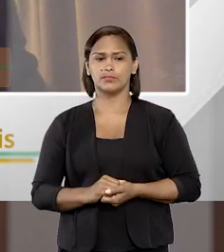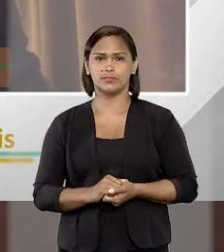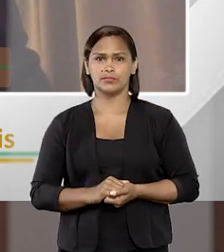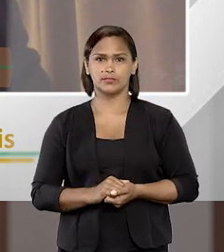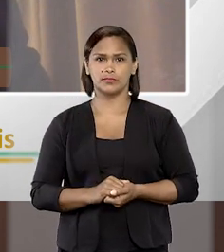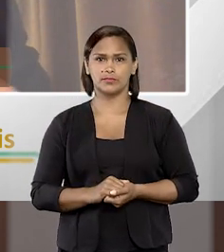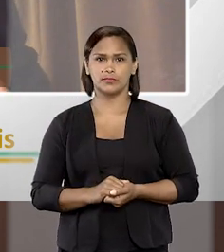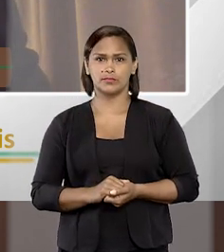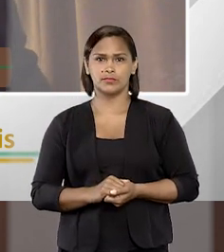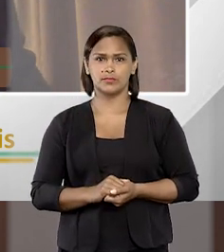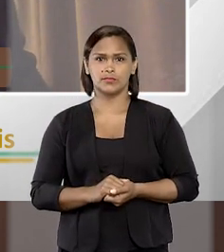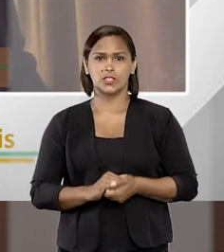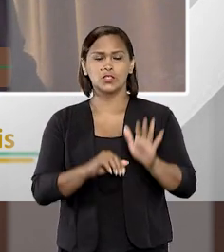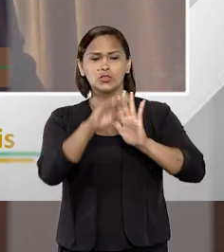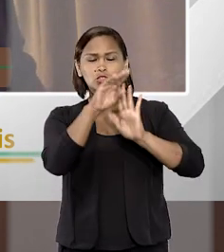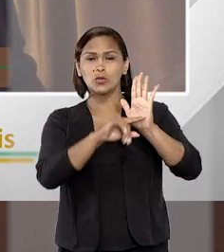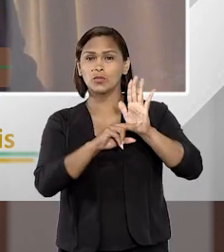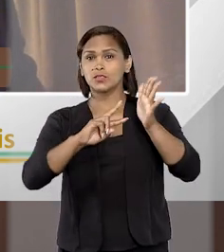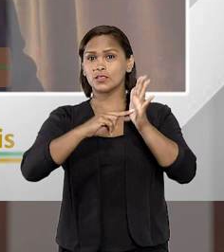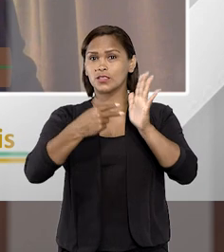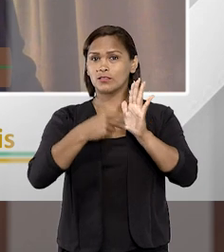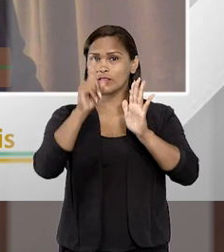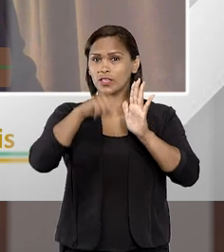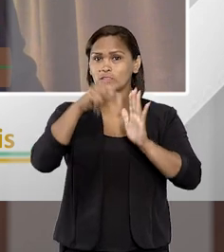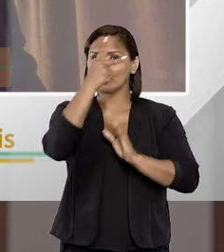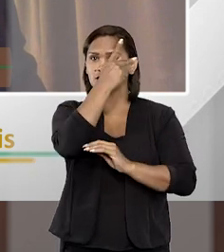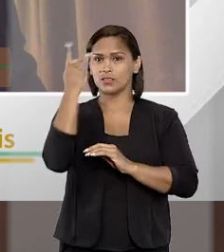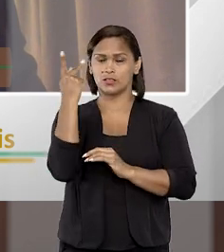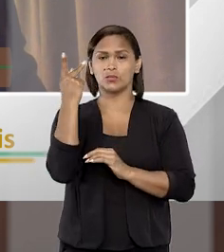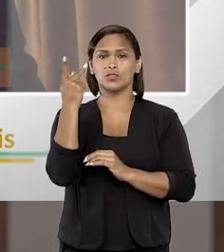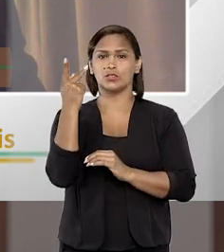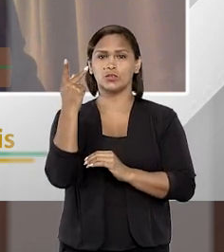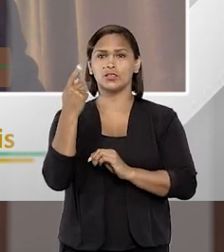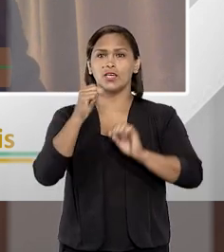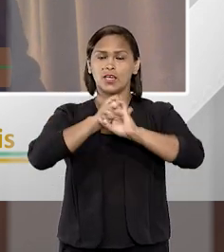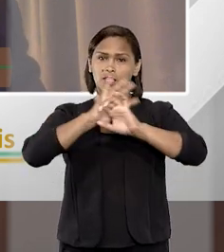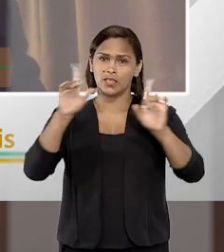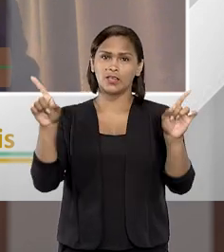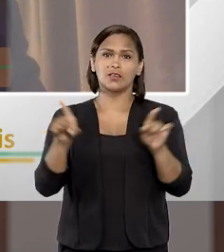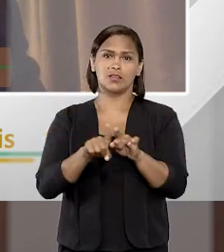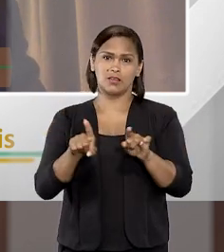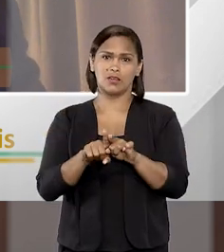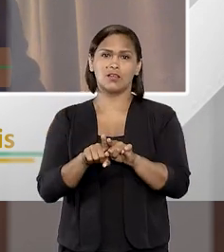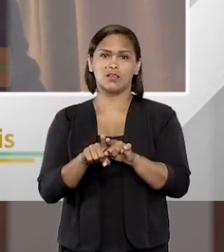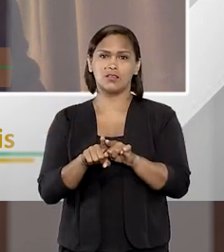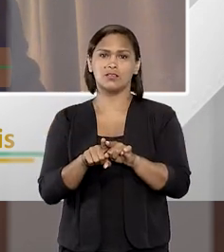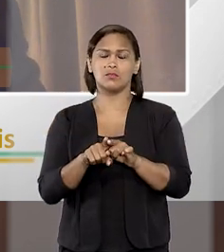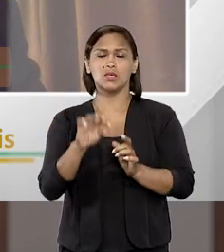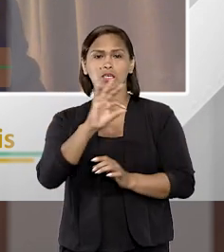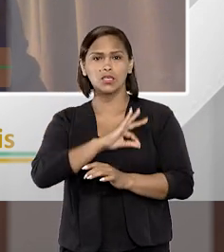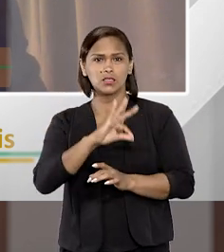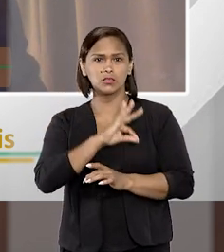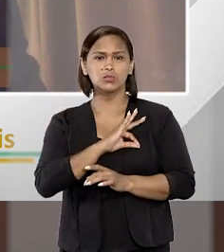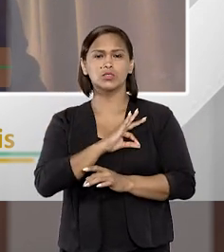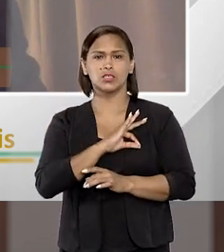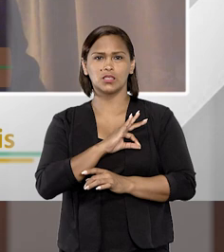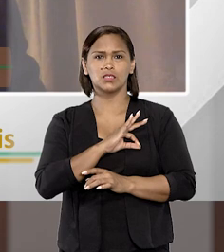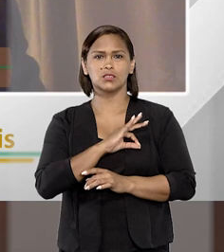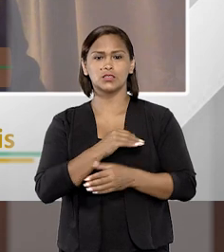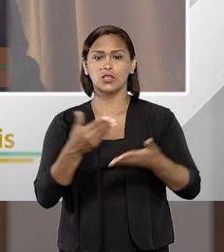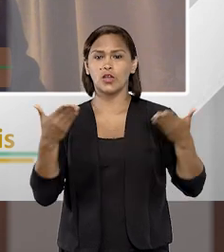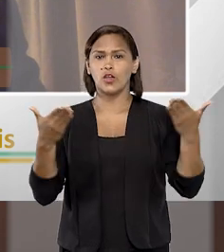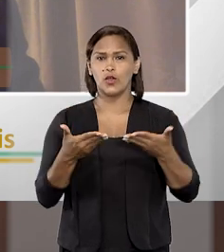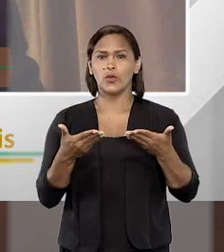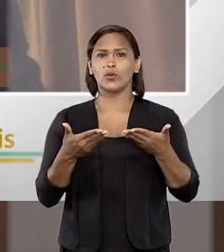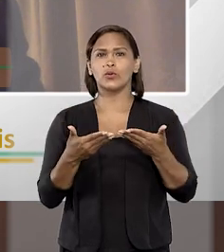de uma exposição significativo das pessoas e claro que os polícias também e